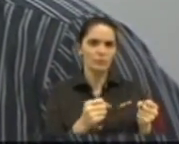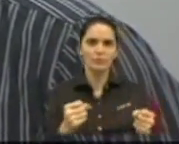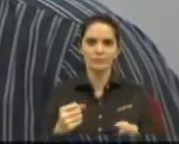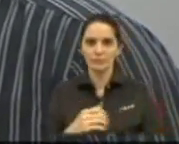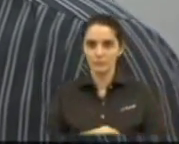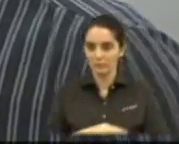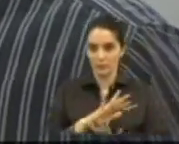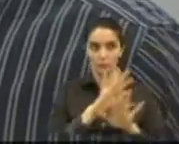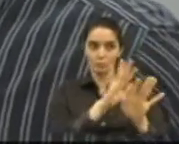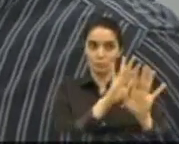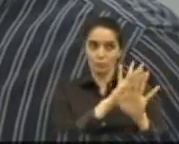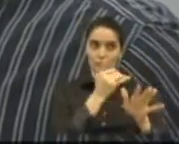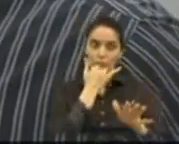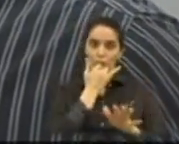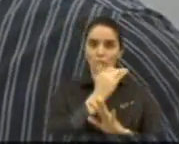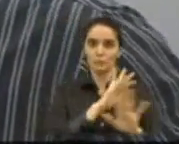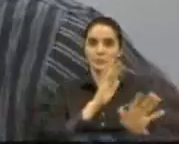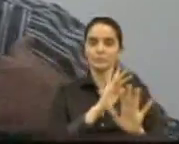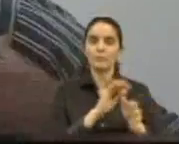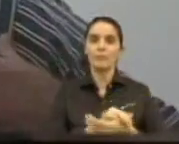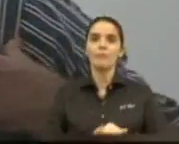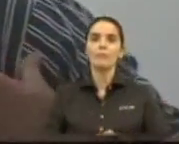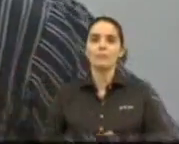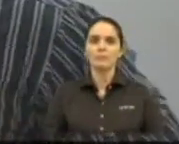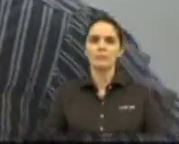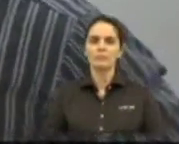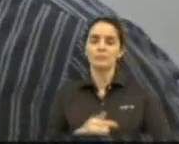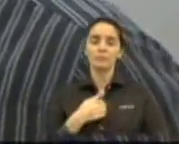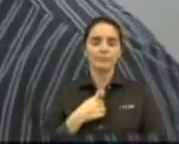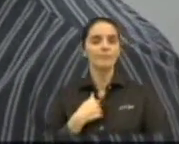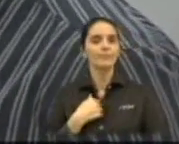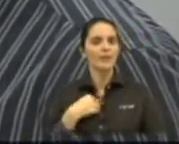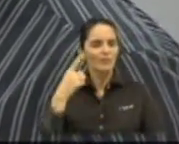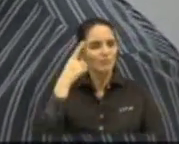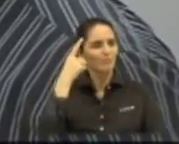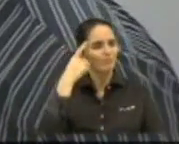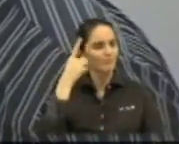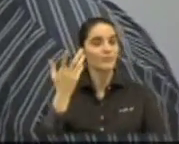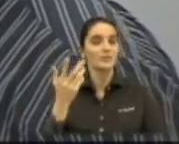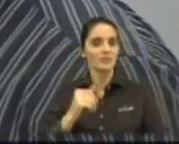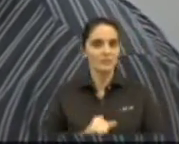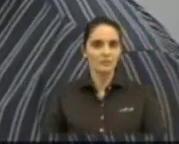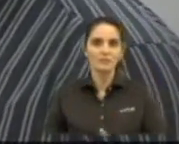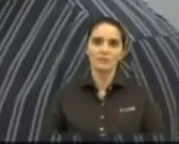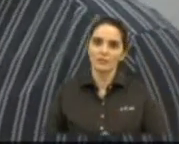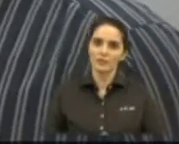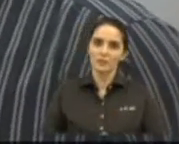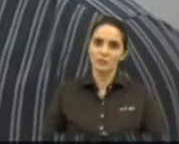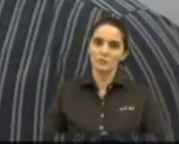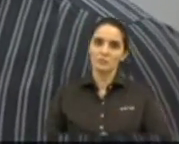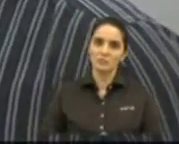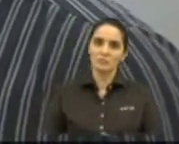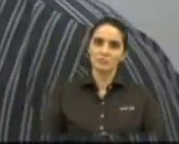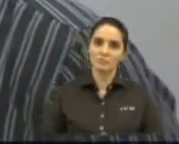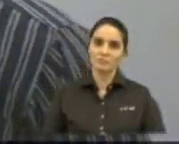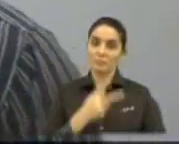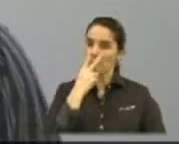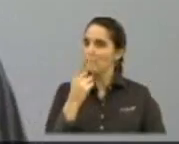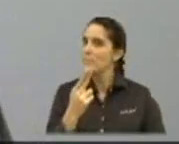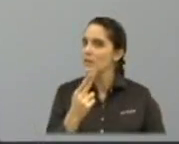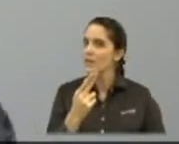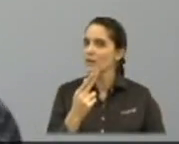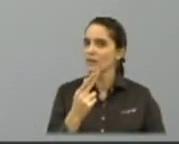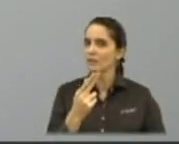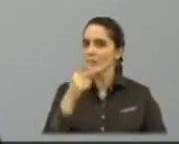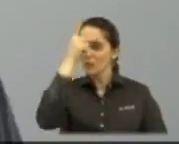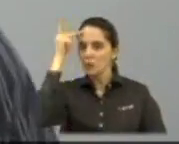Justificativa, desculpa. Então, eu fico consternado com essa situação, porque me parece que a morte de um branco vale muito mais do que a